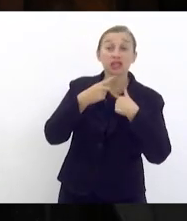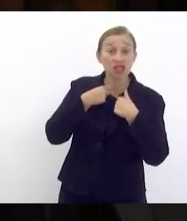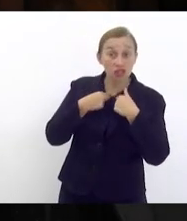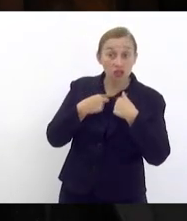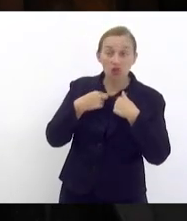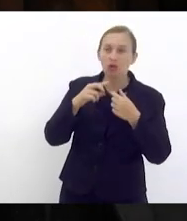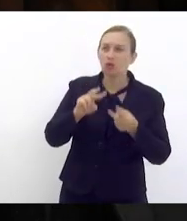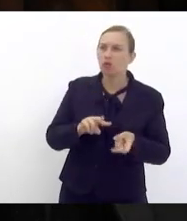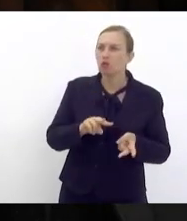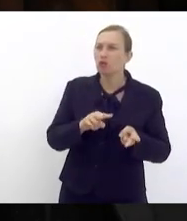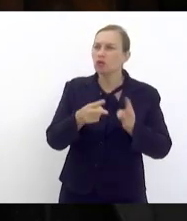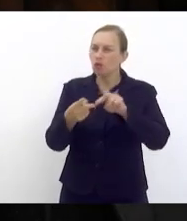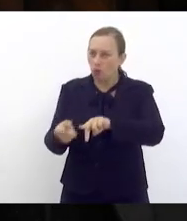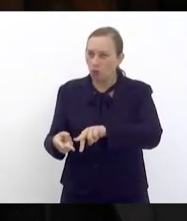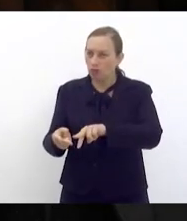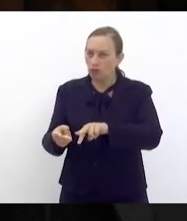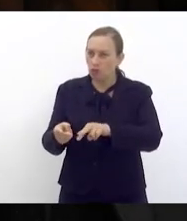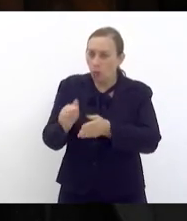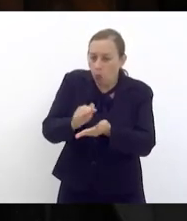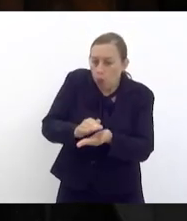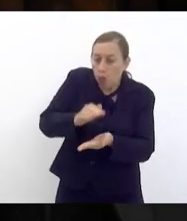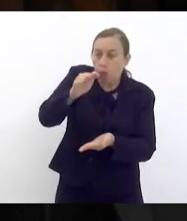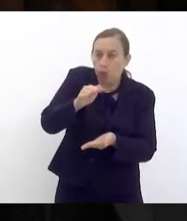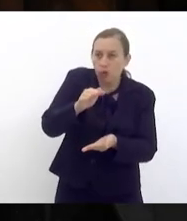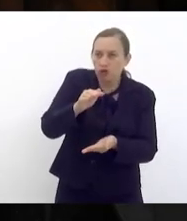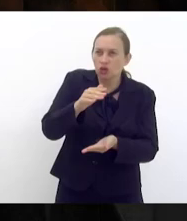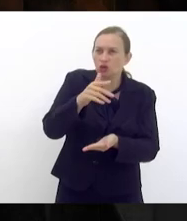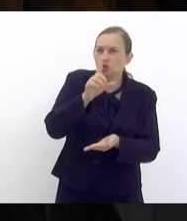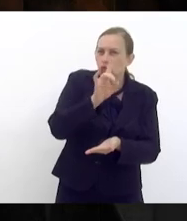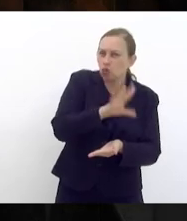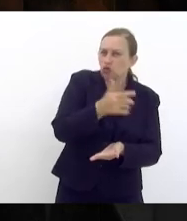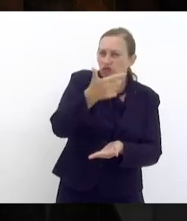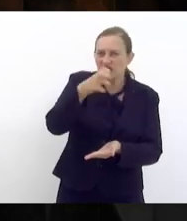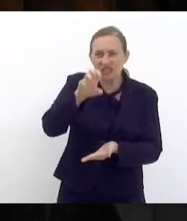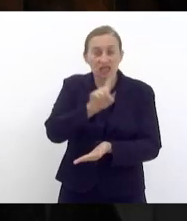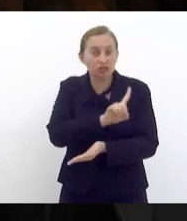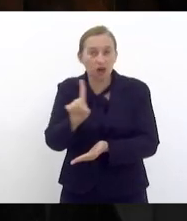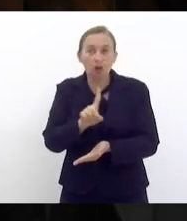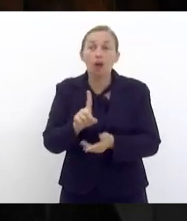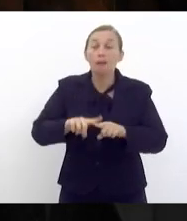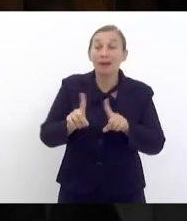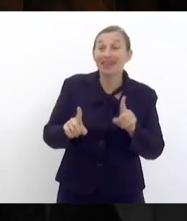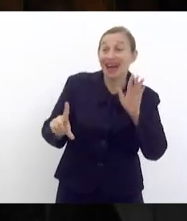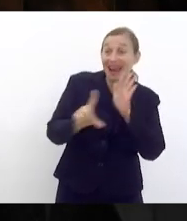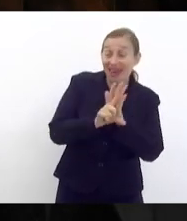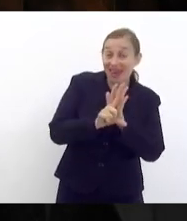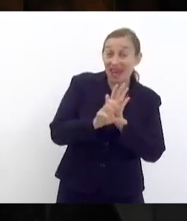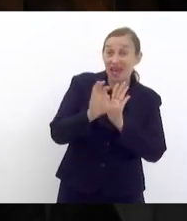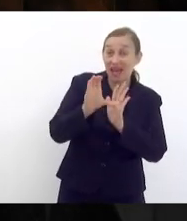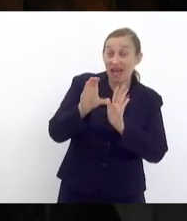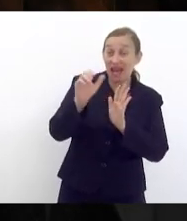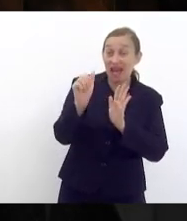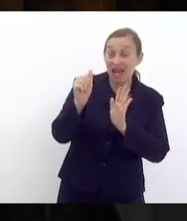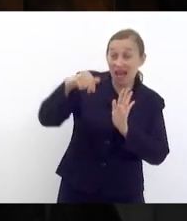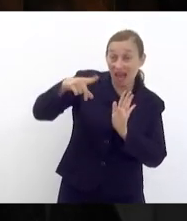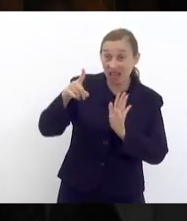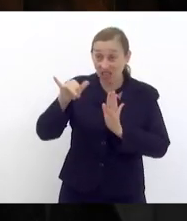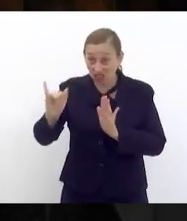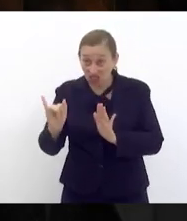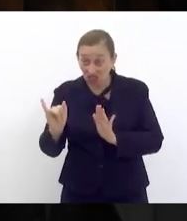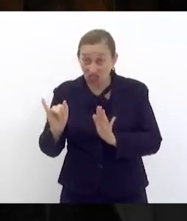lhe encaminho um acumulado, não dos últimos 25, porque a Lei Candir foi promulgada em